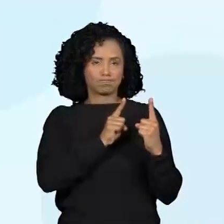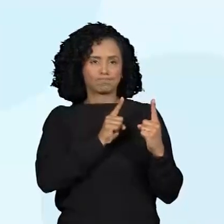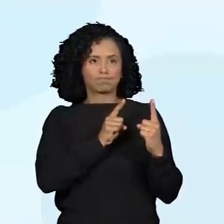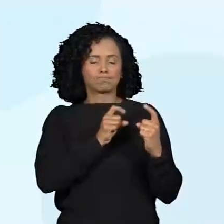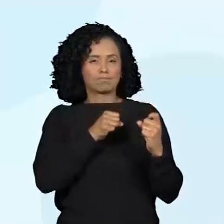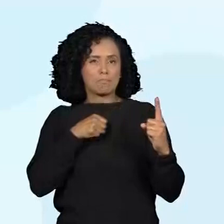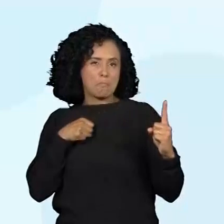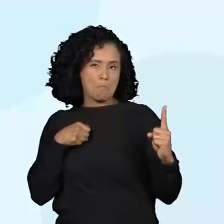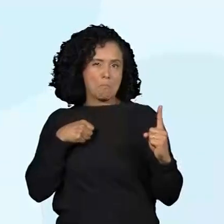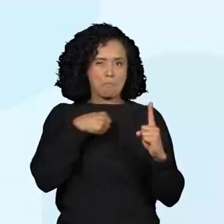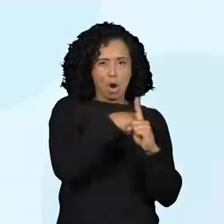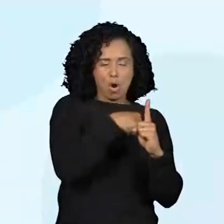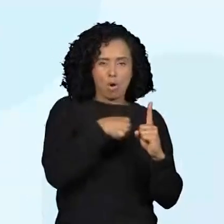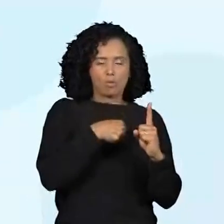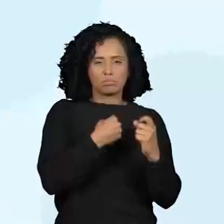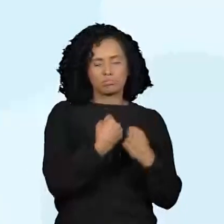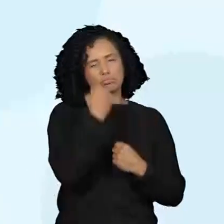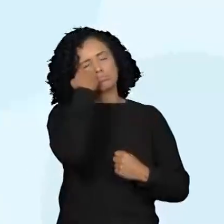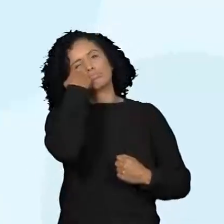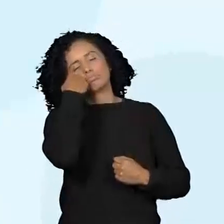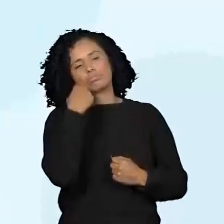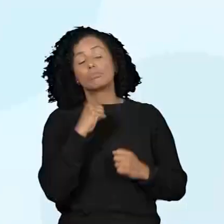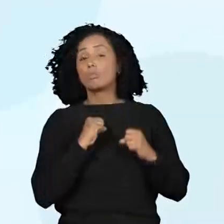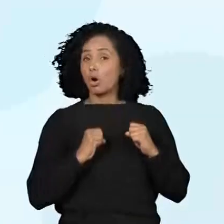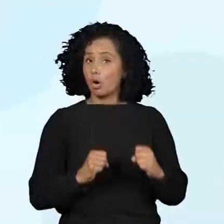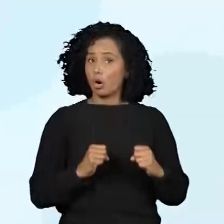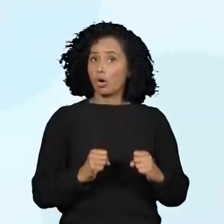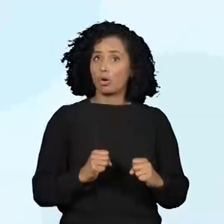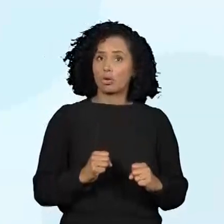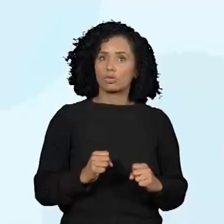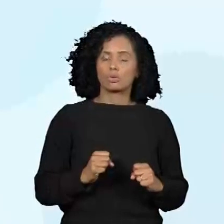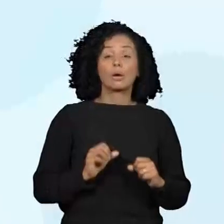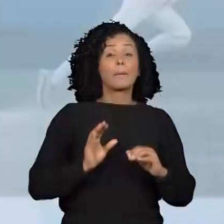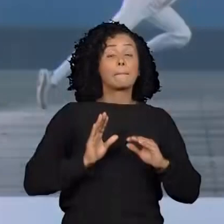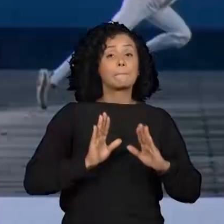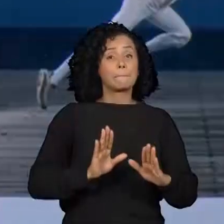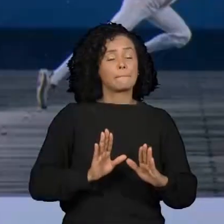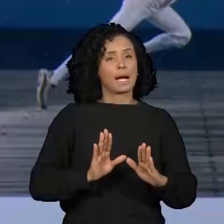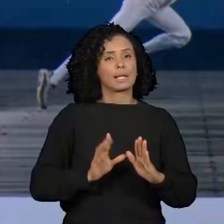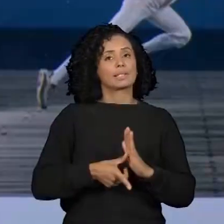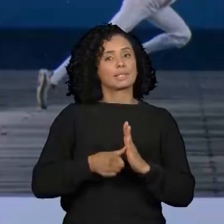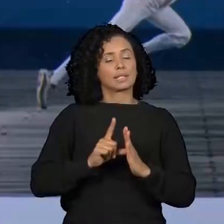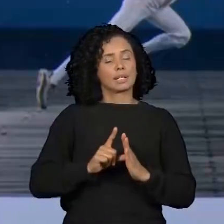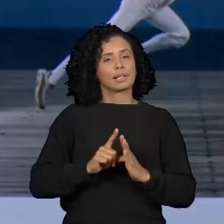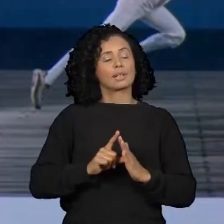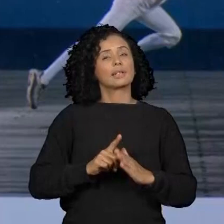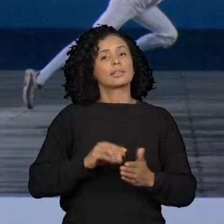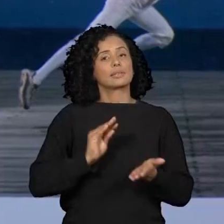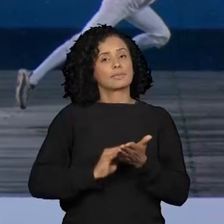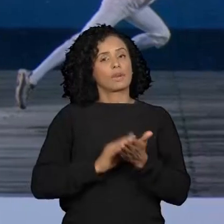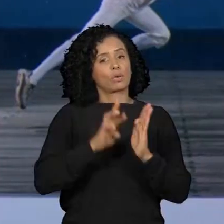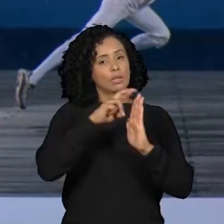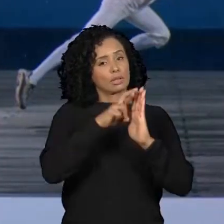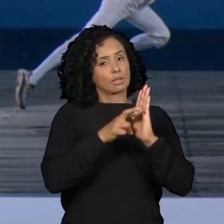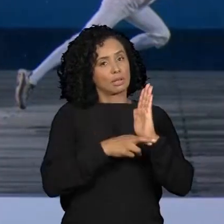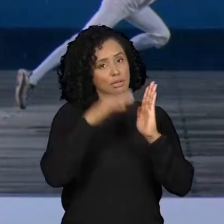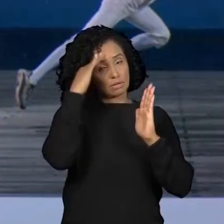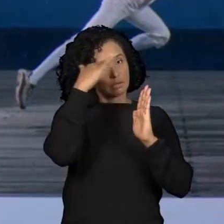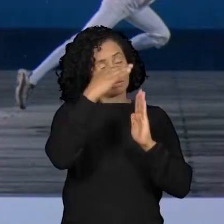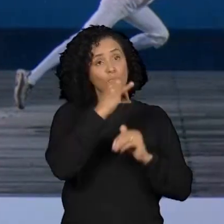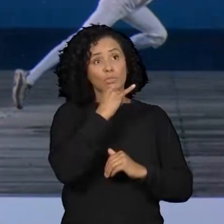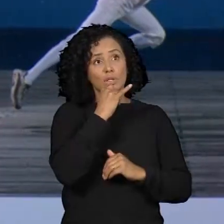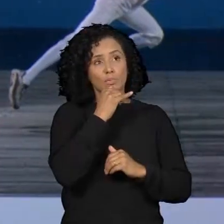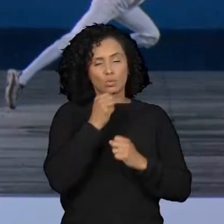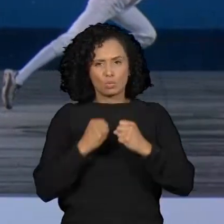os golpes que são permitidos naquela luta para pontuar. Por exemplo, o boxe tem muito